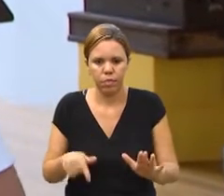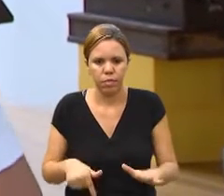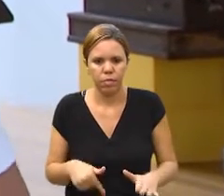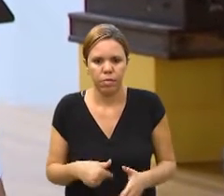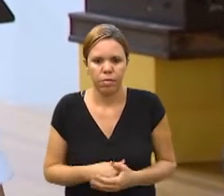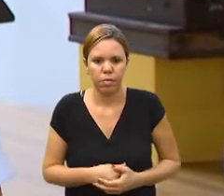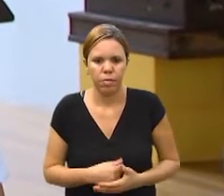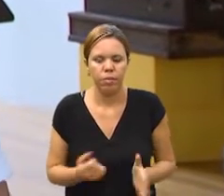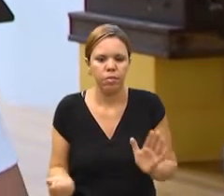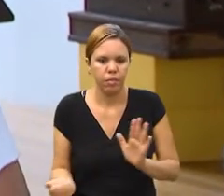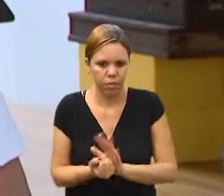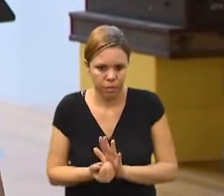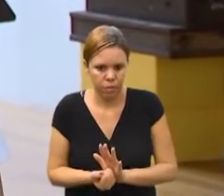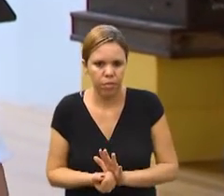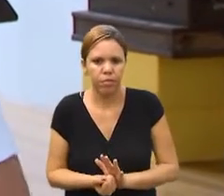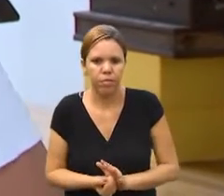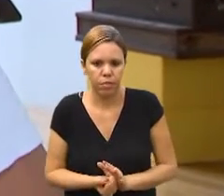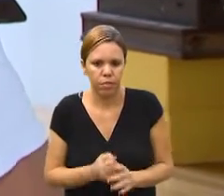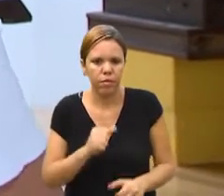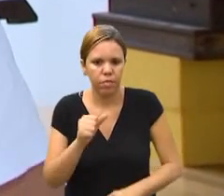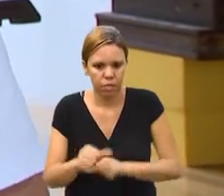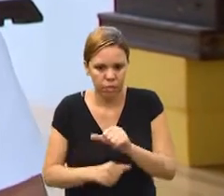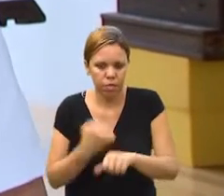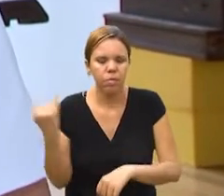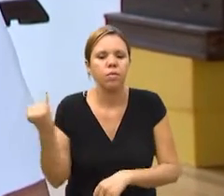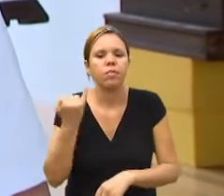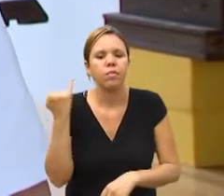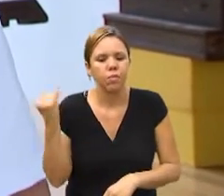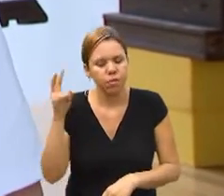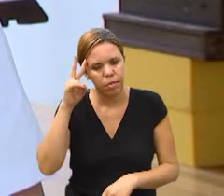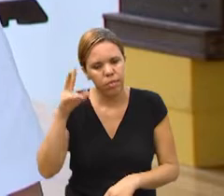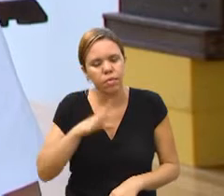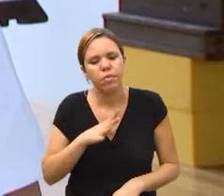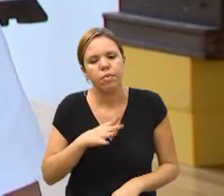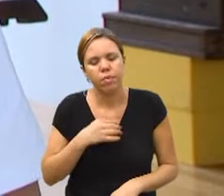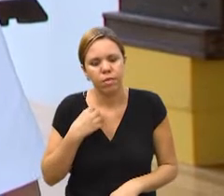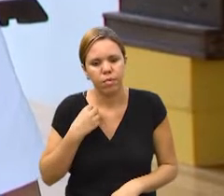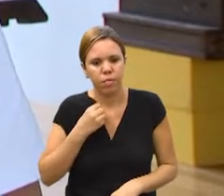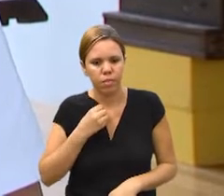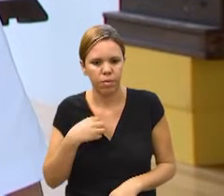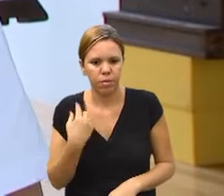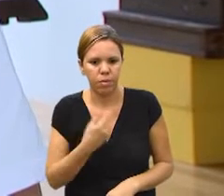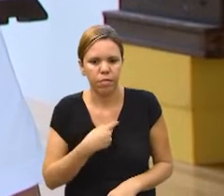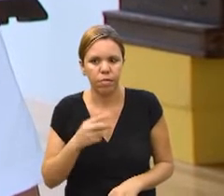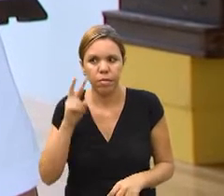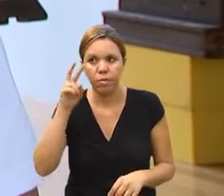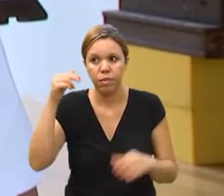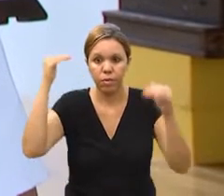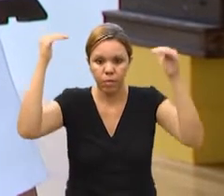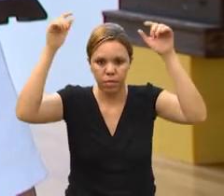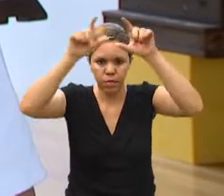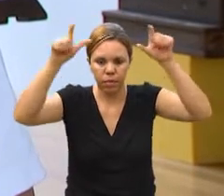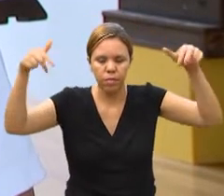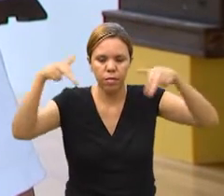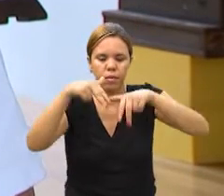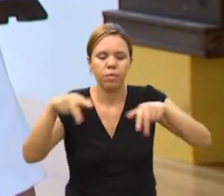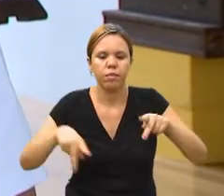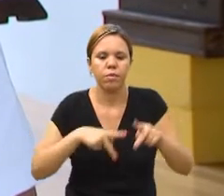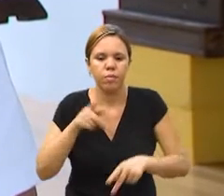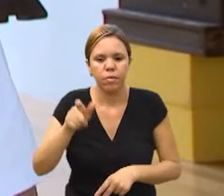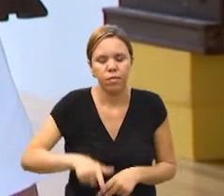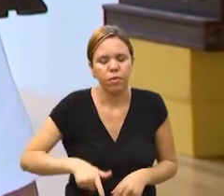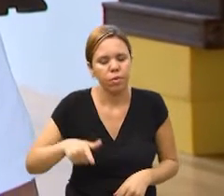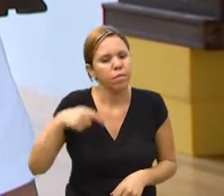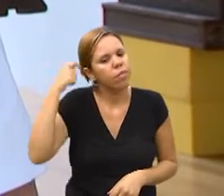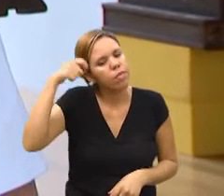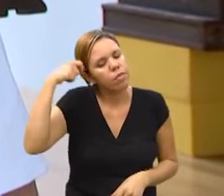mobiliário que marca mudanças muito importantes na história da cidade. A gente, inclusive, estava lá em cima conversando com o artista plástico, né, o Stênio e